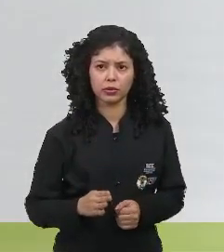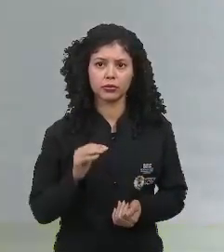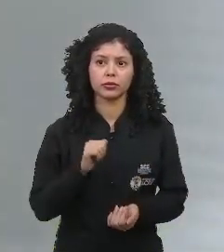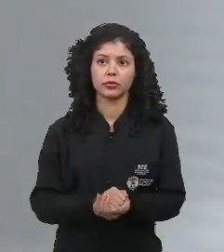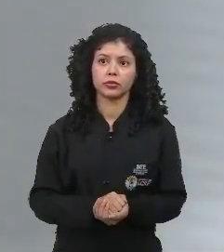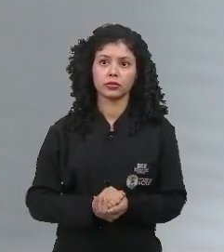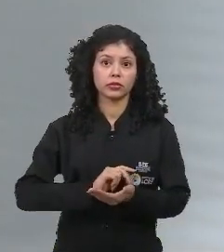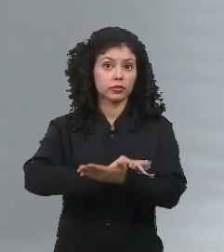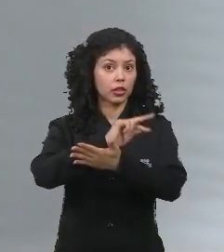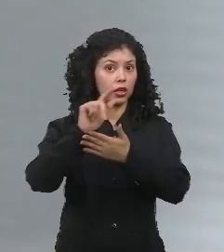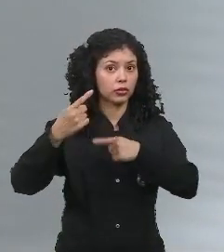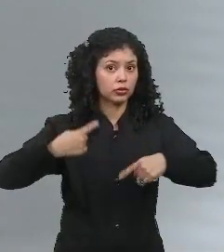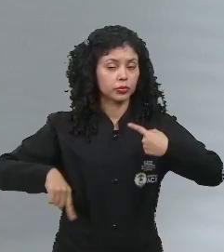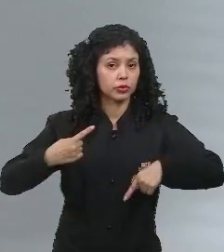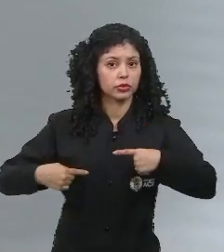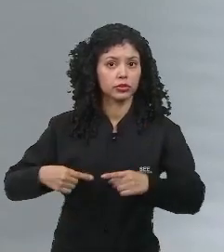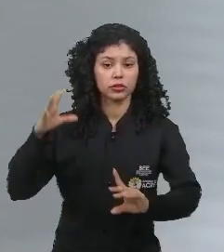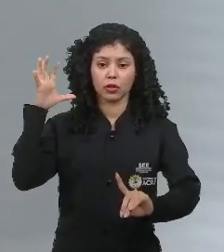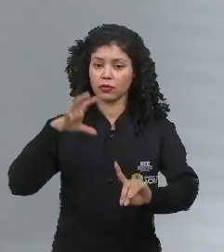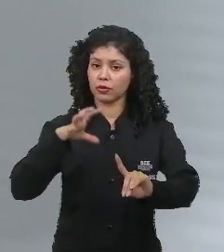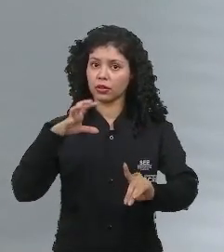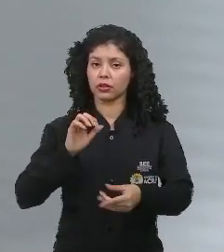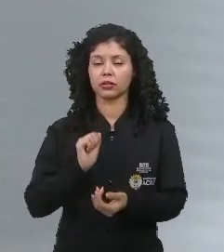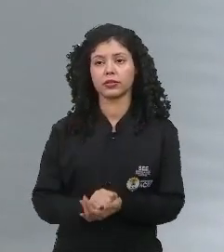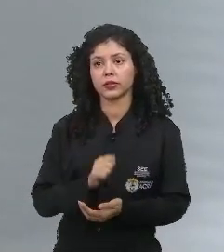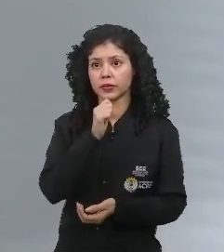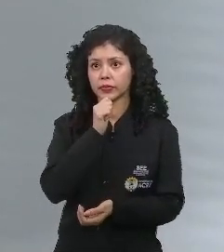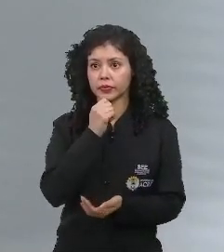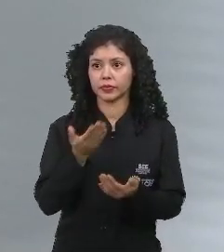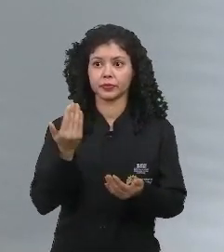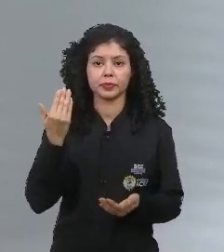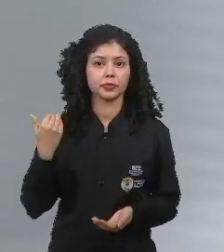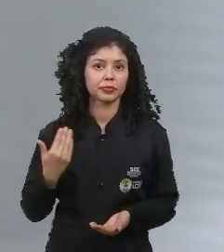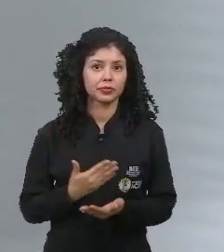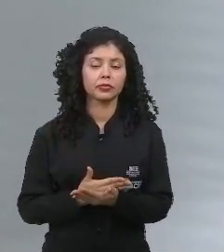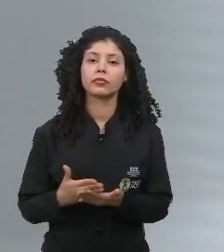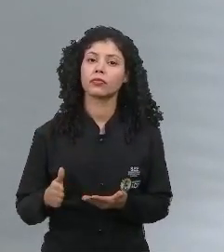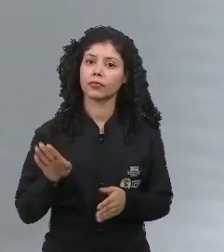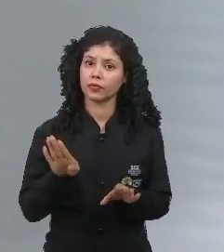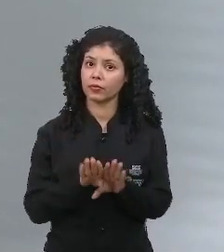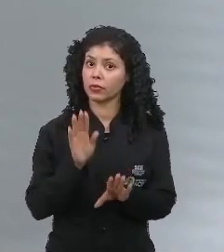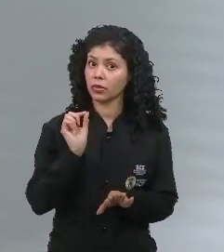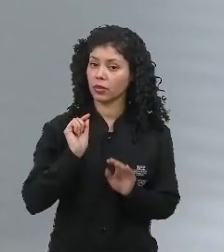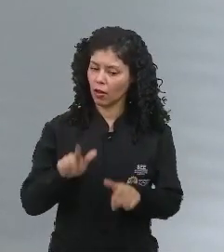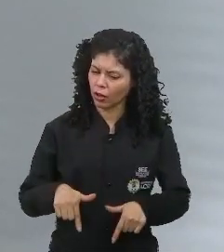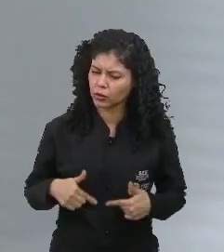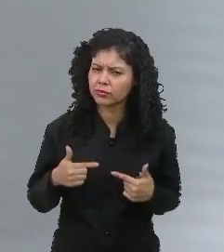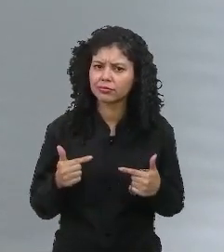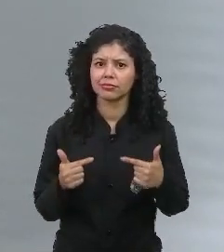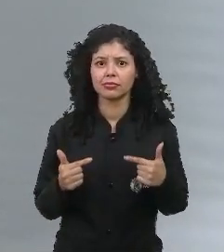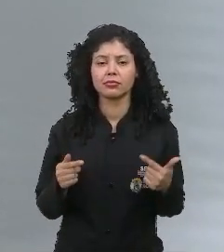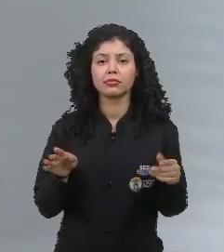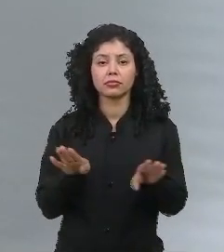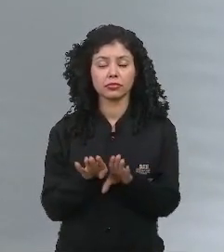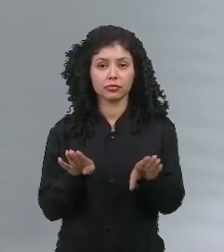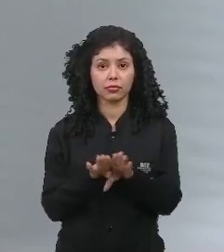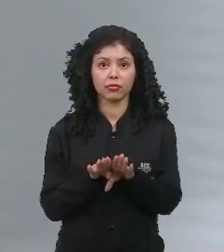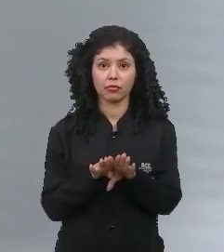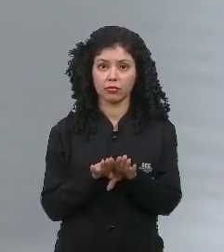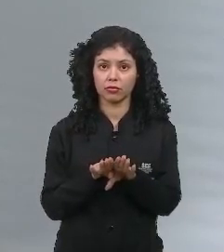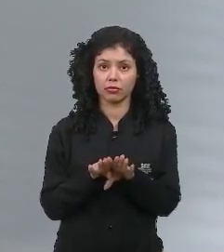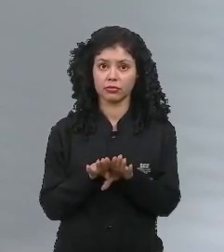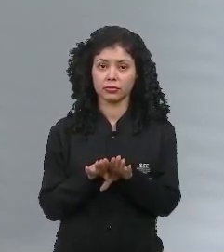Inclusive, vários políticos influentes na época começavam a luta aí contra a